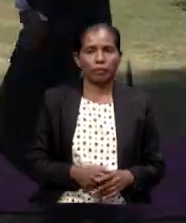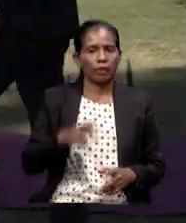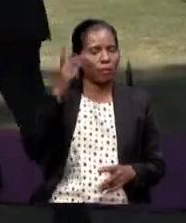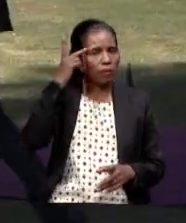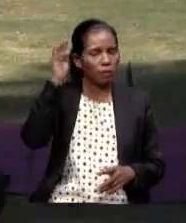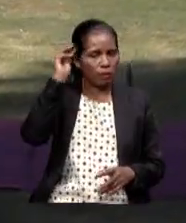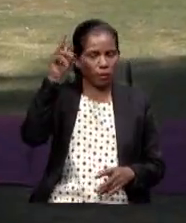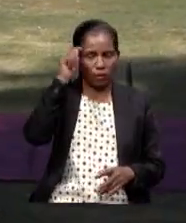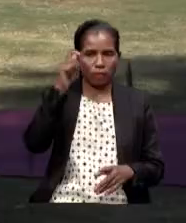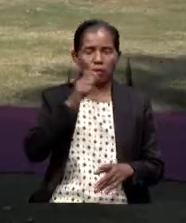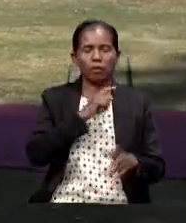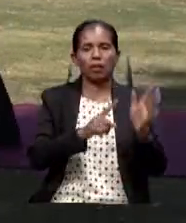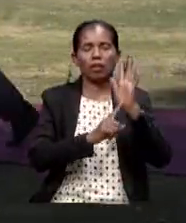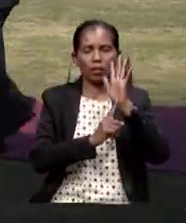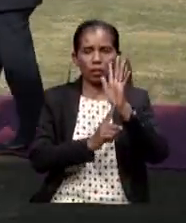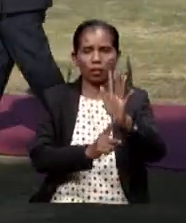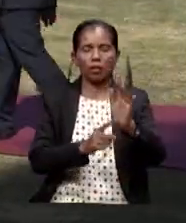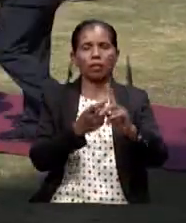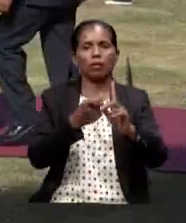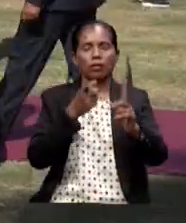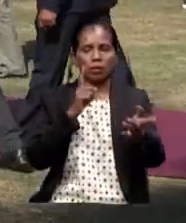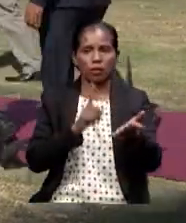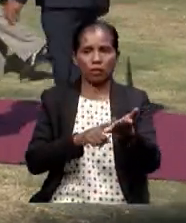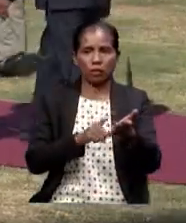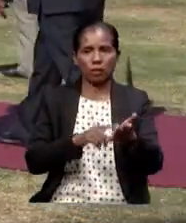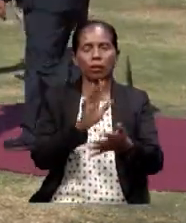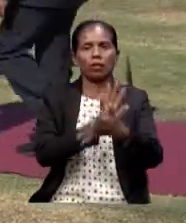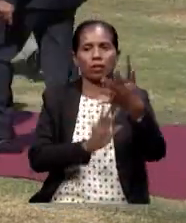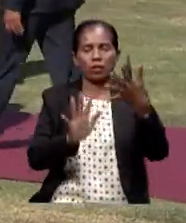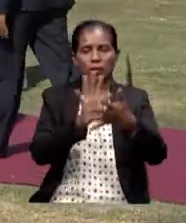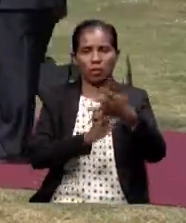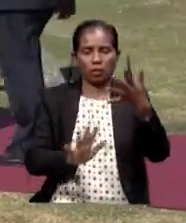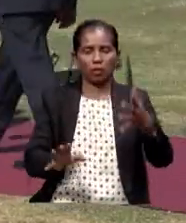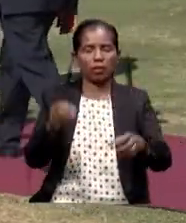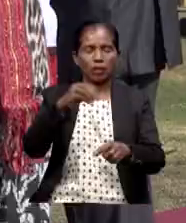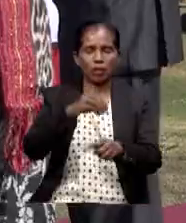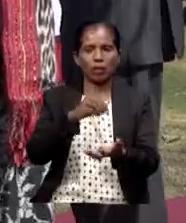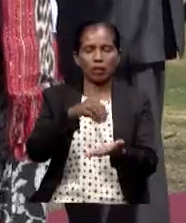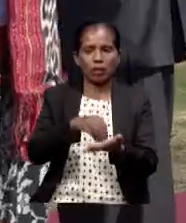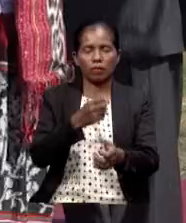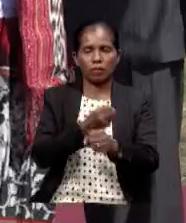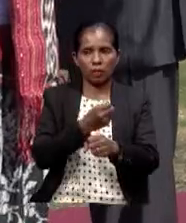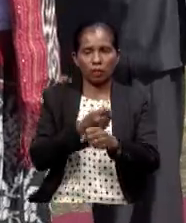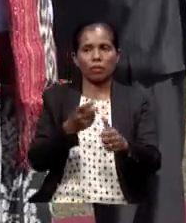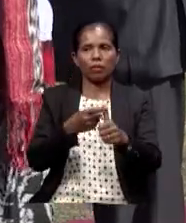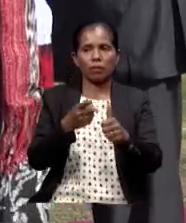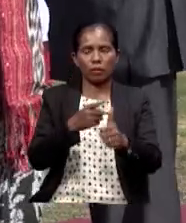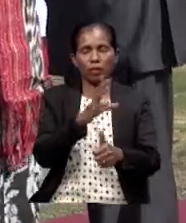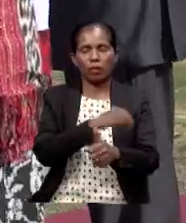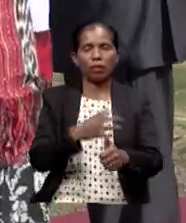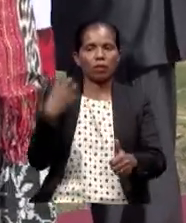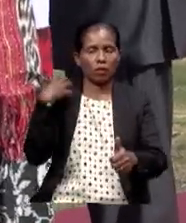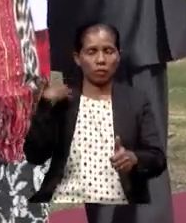Primeiro-ministro Tauru Matanruak hatole hirakne, liu sine discurso e a cerimônia lançamento fatuk dahuluk ba construção edifício